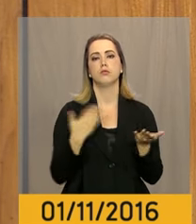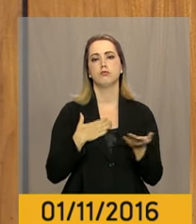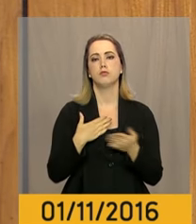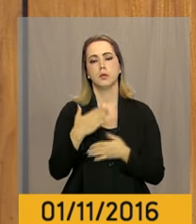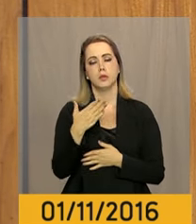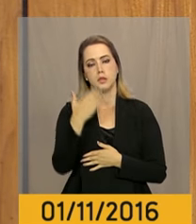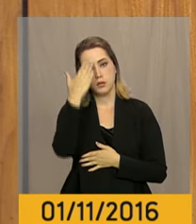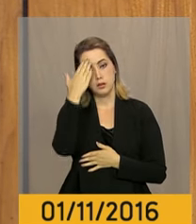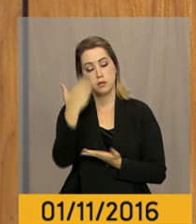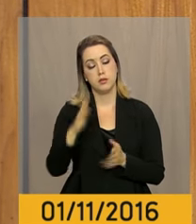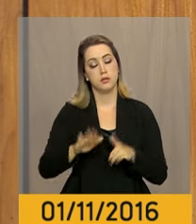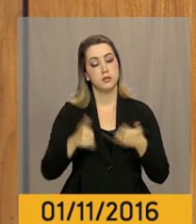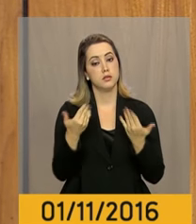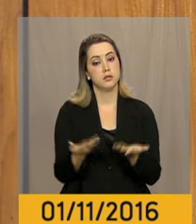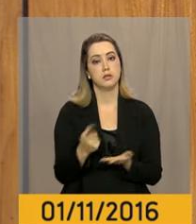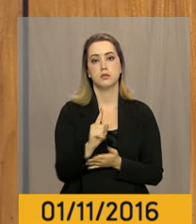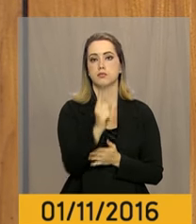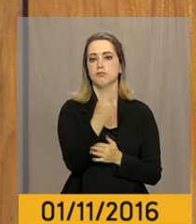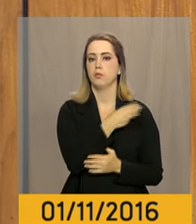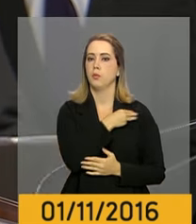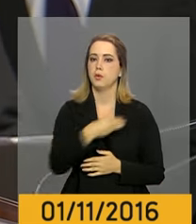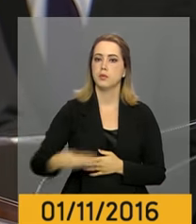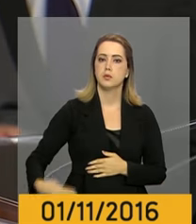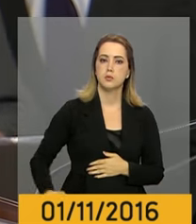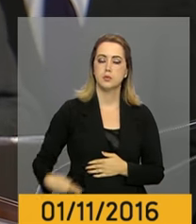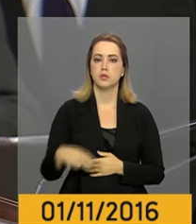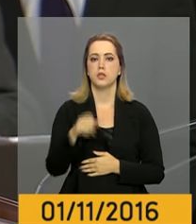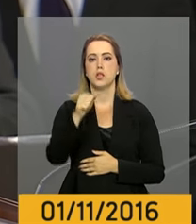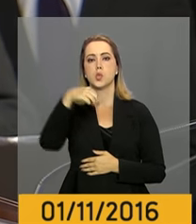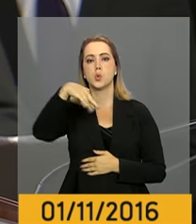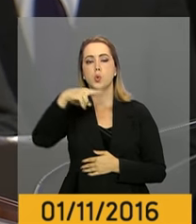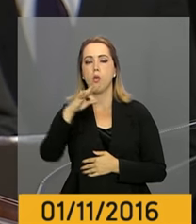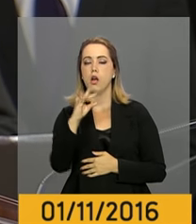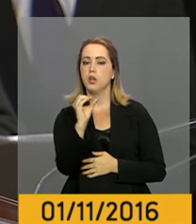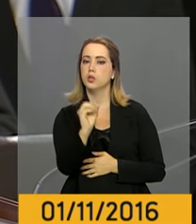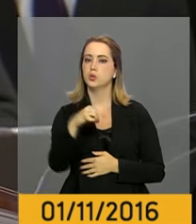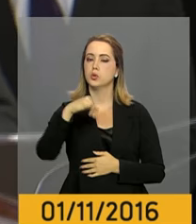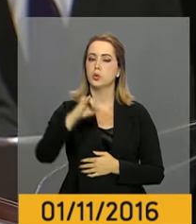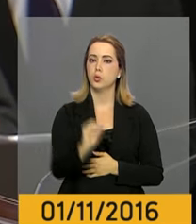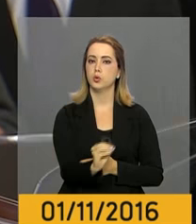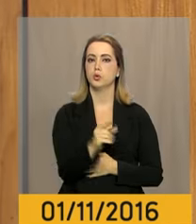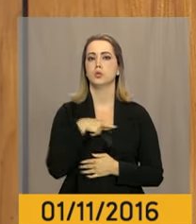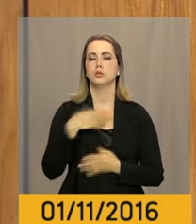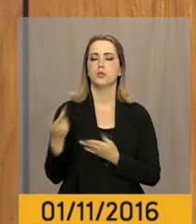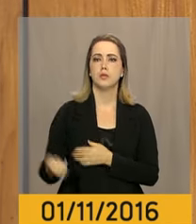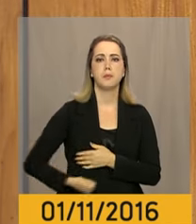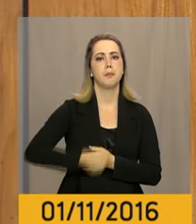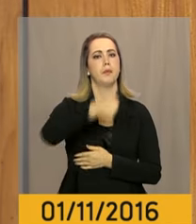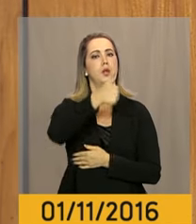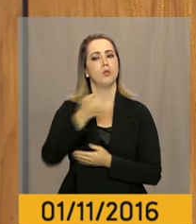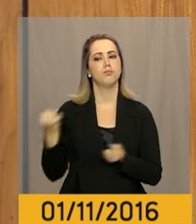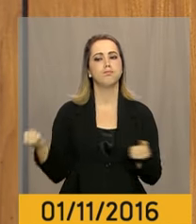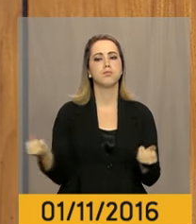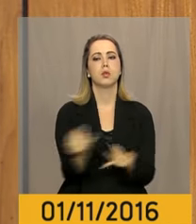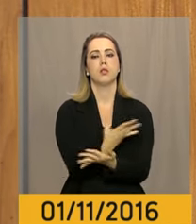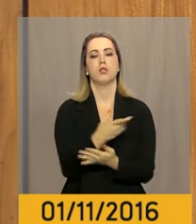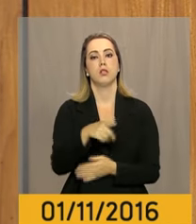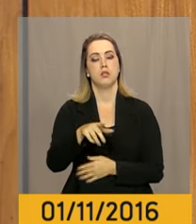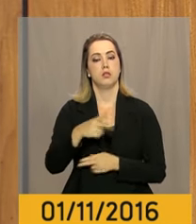primeiro ministro Antônio Costa, que vai incrementar ainda mais as relações culturais,